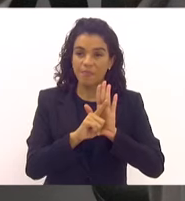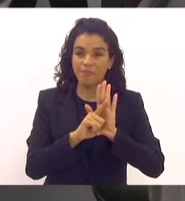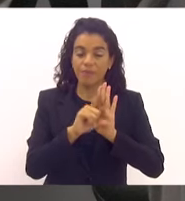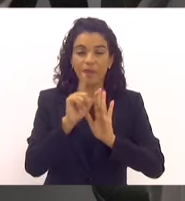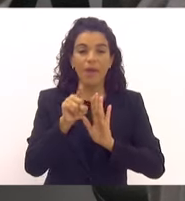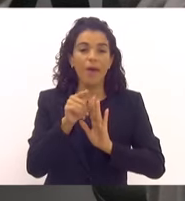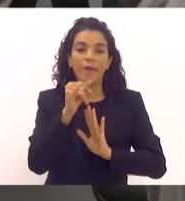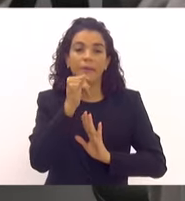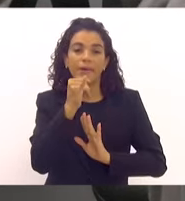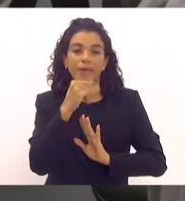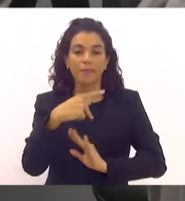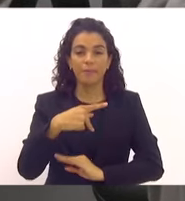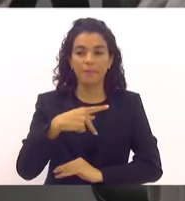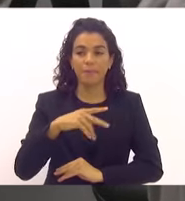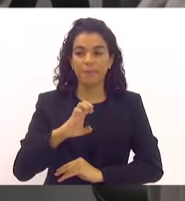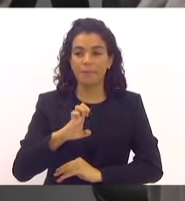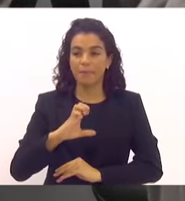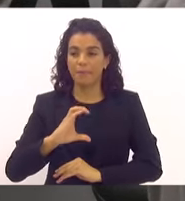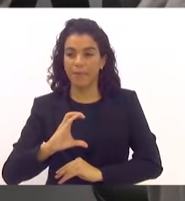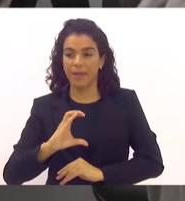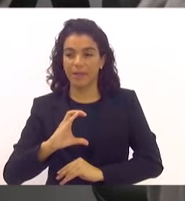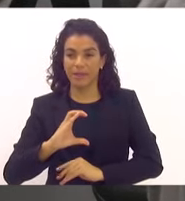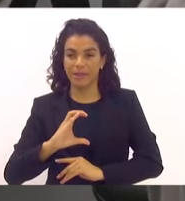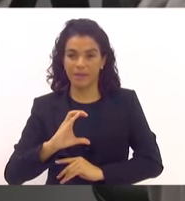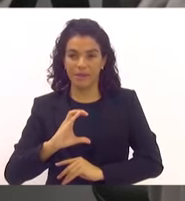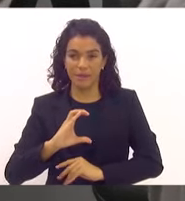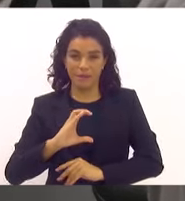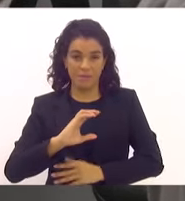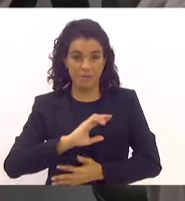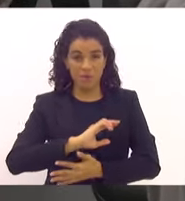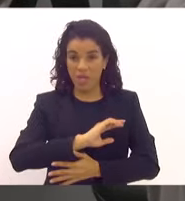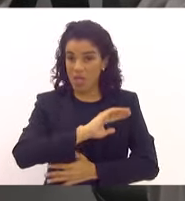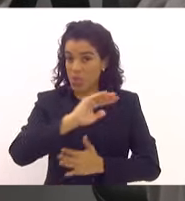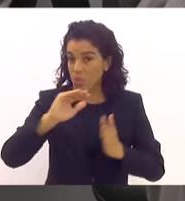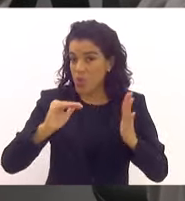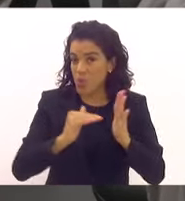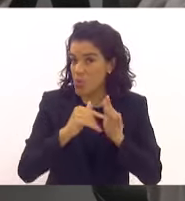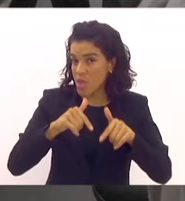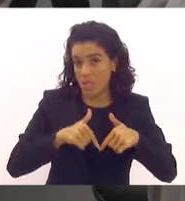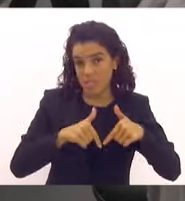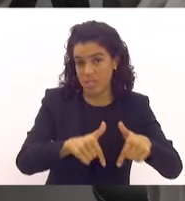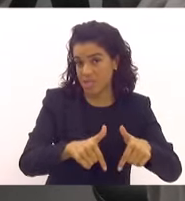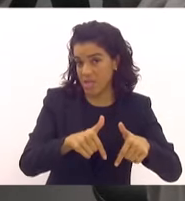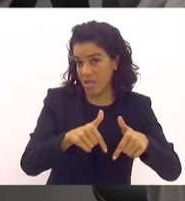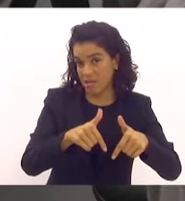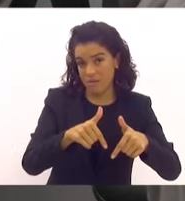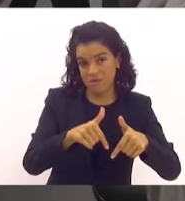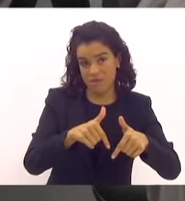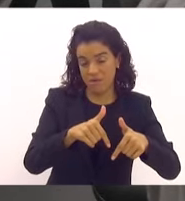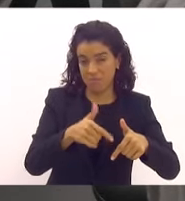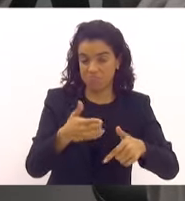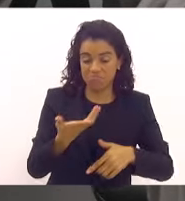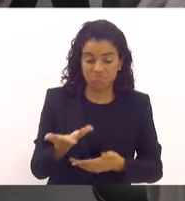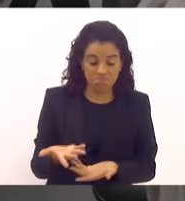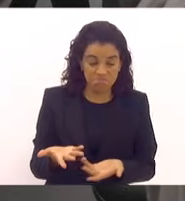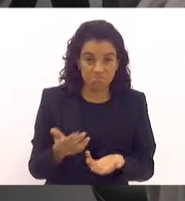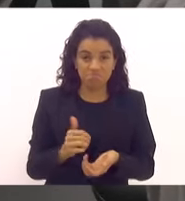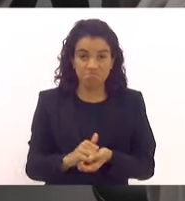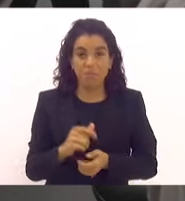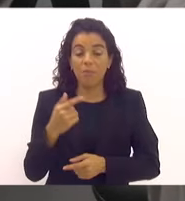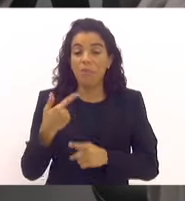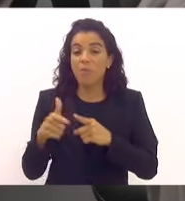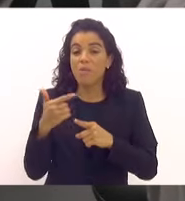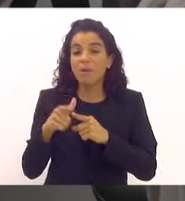a uma PEC, ou coisas semelhantes, porque são todas iniciativas legislativas. O problema é que, às vezes,